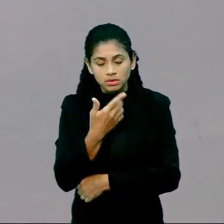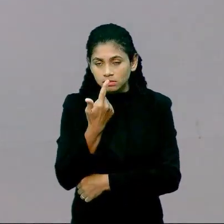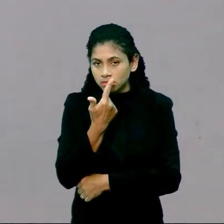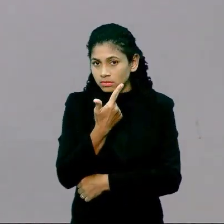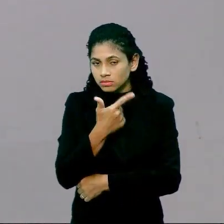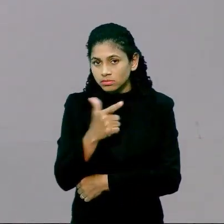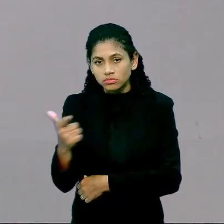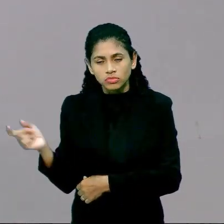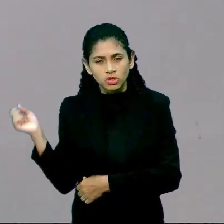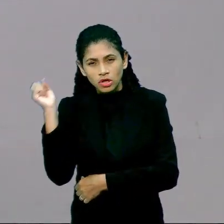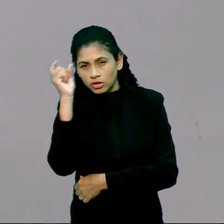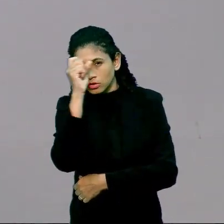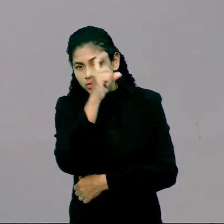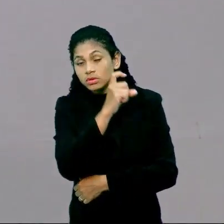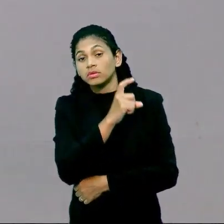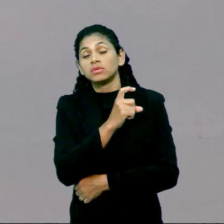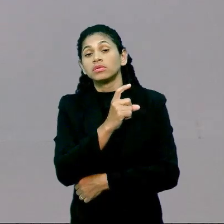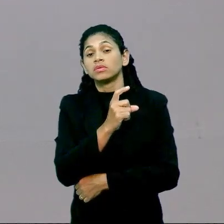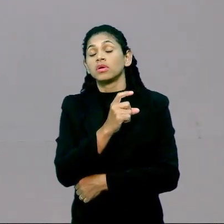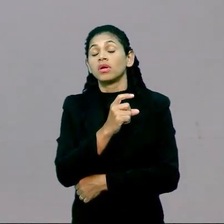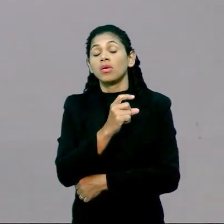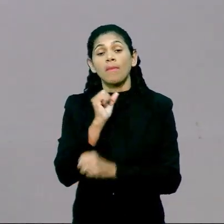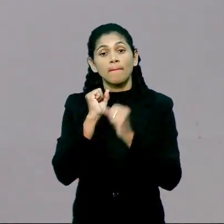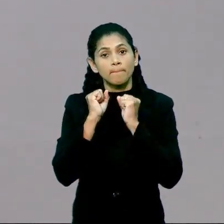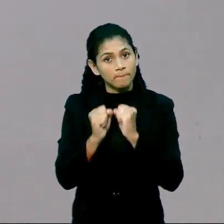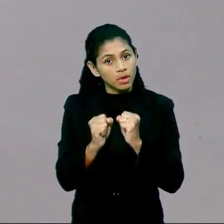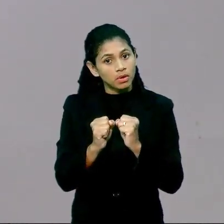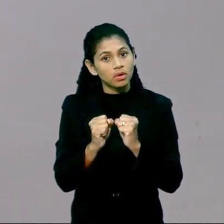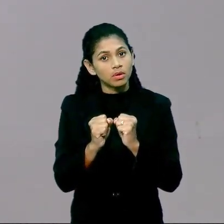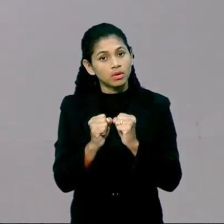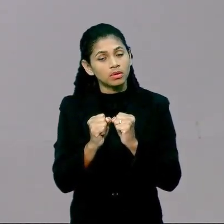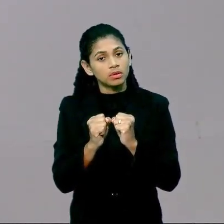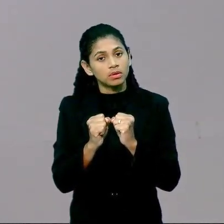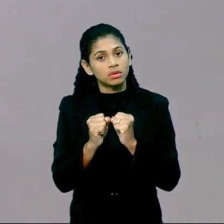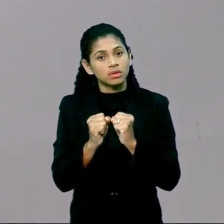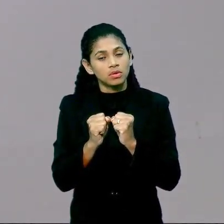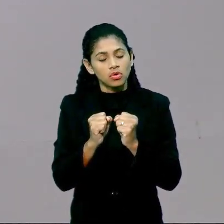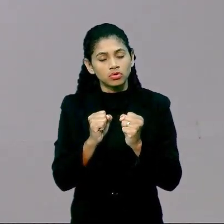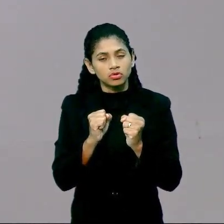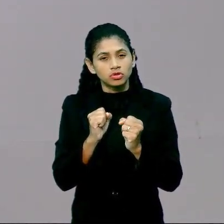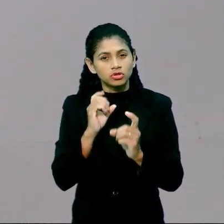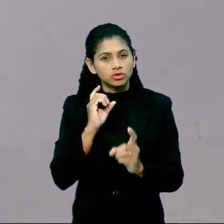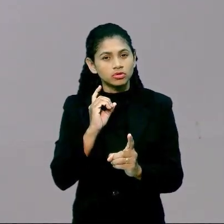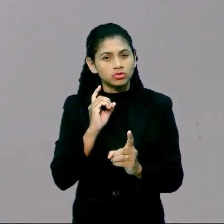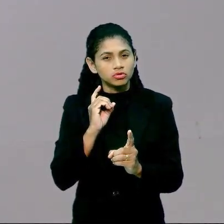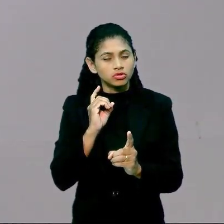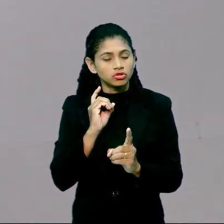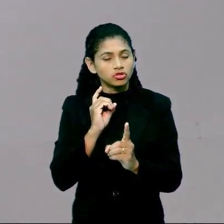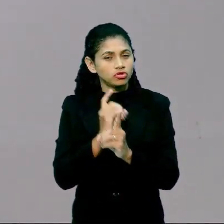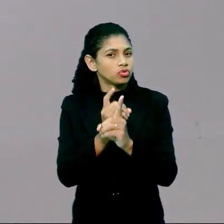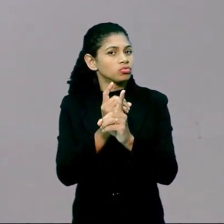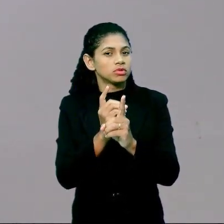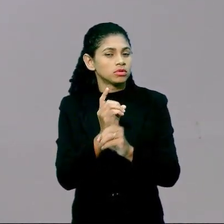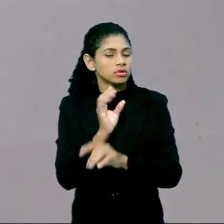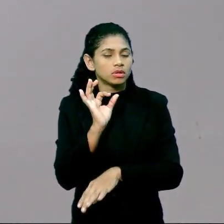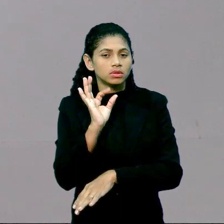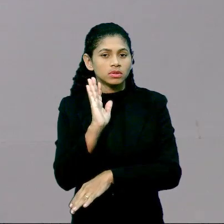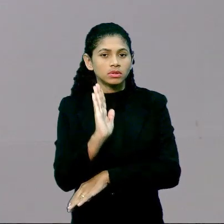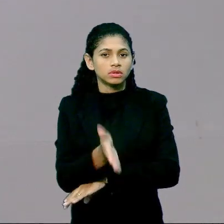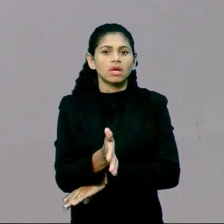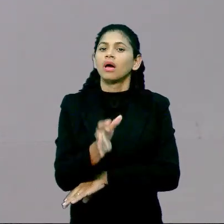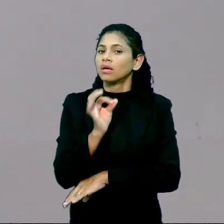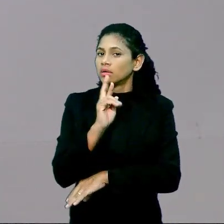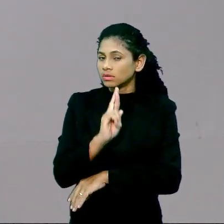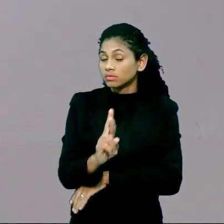aprofundar utilizando o texto base que eles fornecem. Mas, tipo, professor, eu tenho um conhecimento básico, um conhecimento prévio sobre o assunto